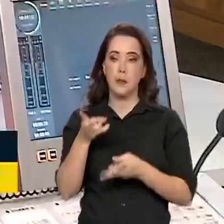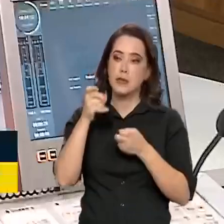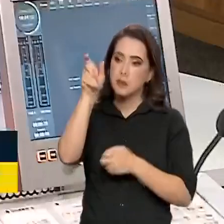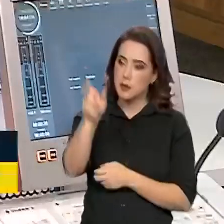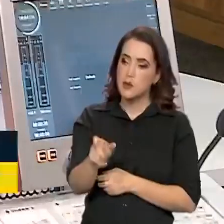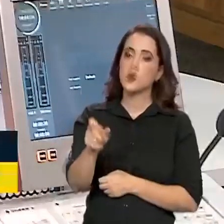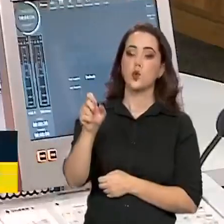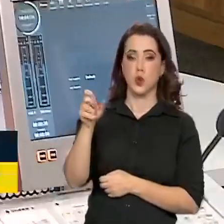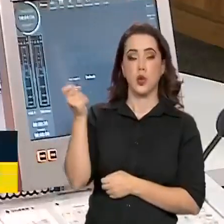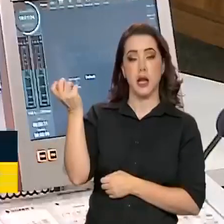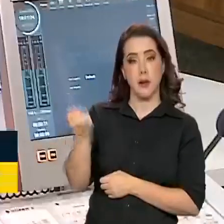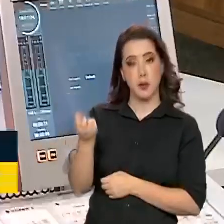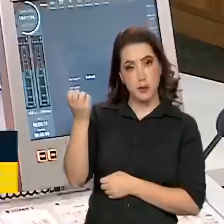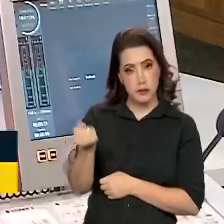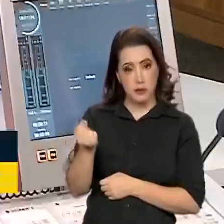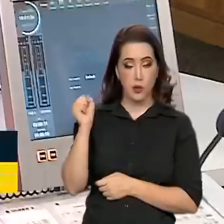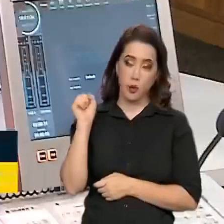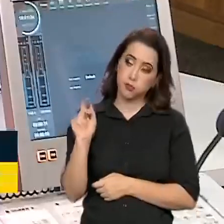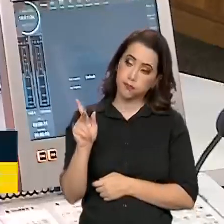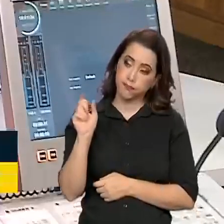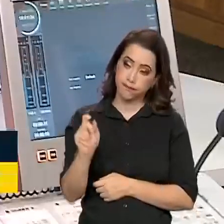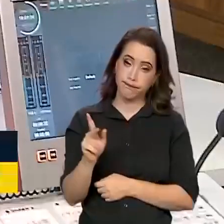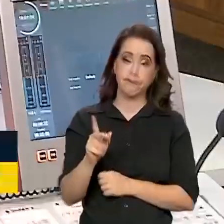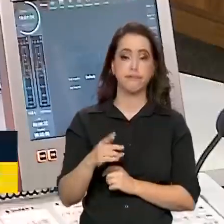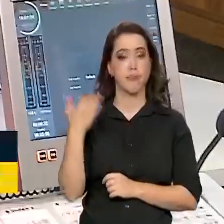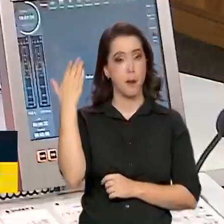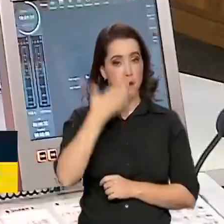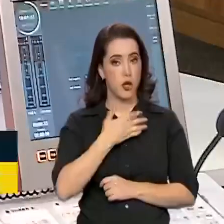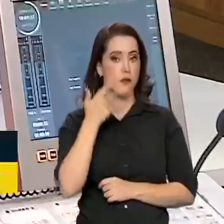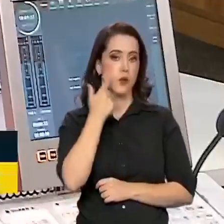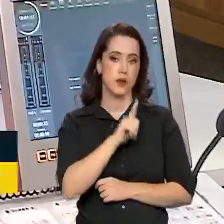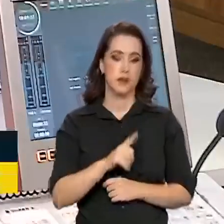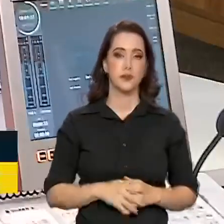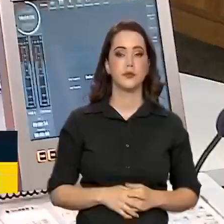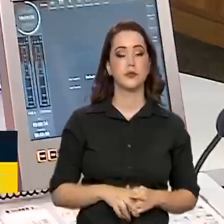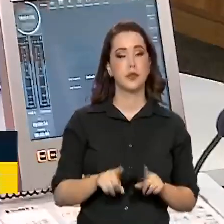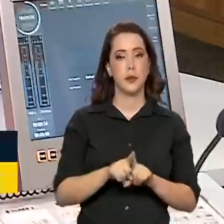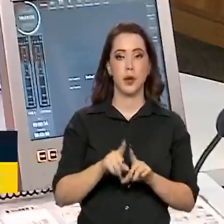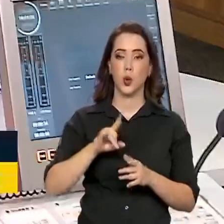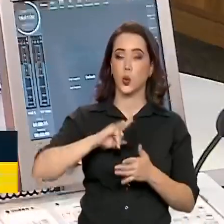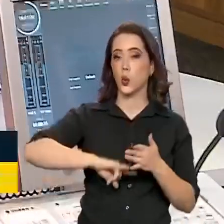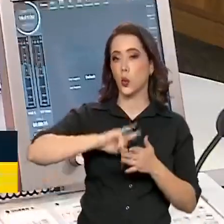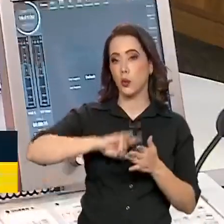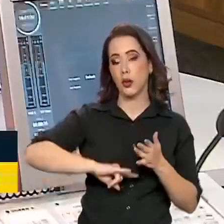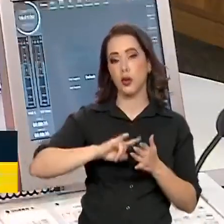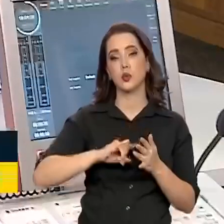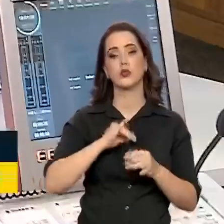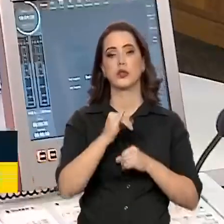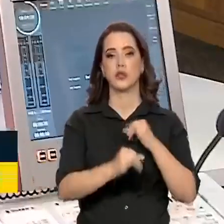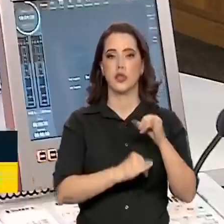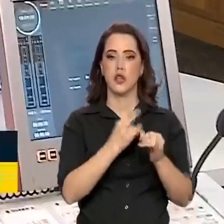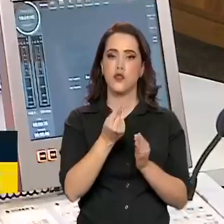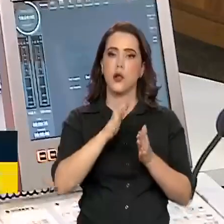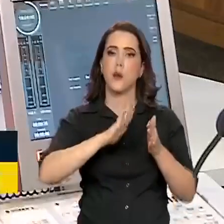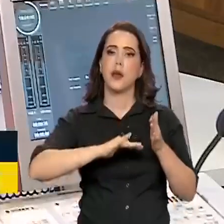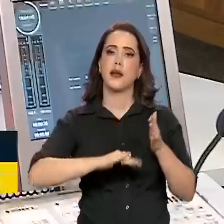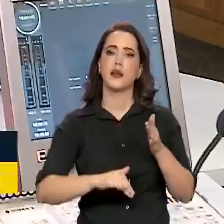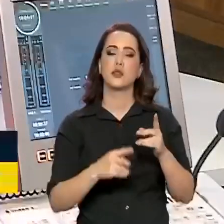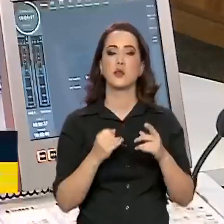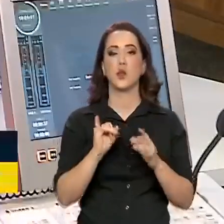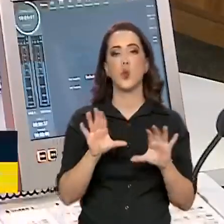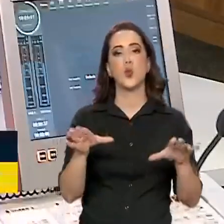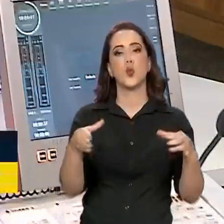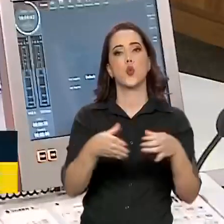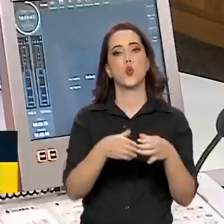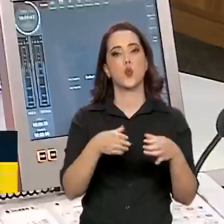para comprovar que eles recebem benefício do INSS. Além disso, a carteira virtual vai oferecer descontos em serviços por meio de um